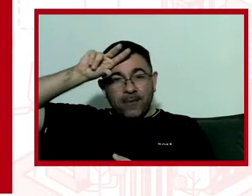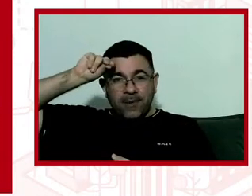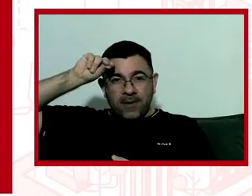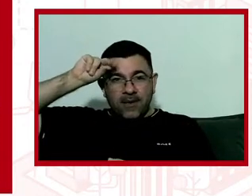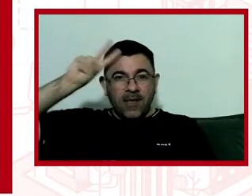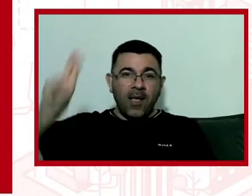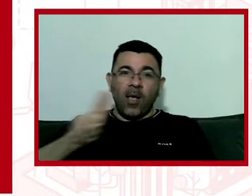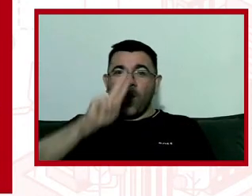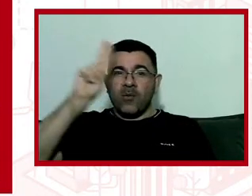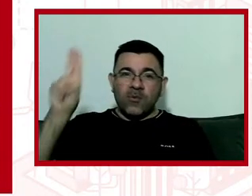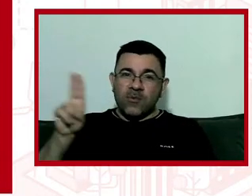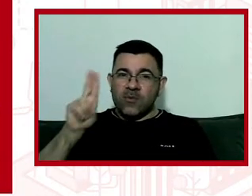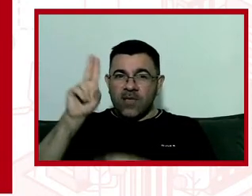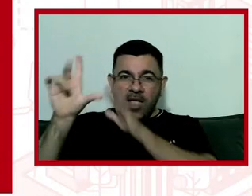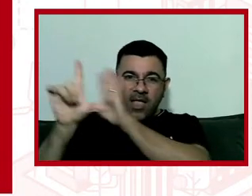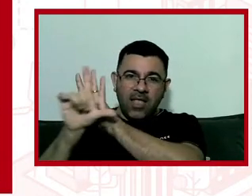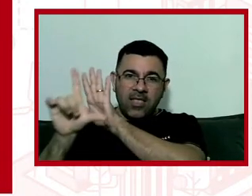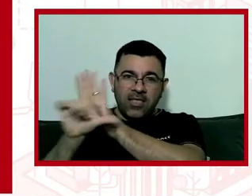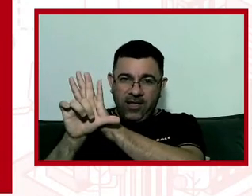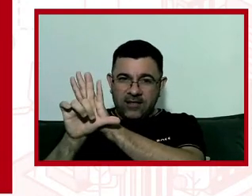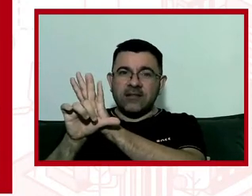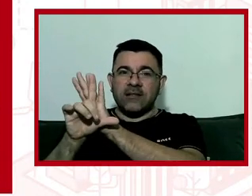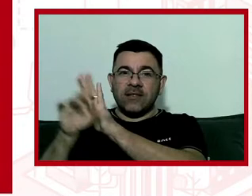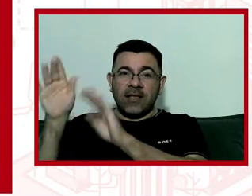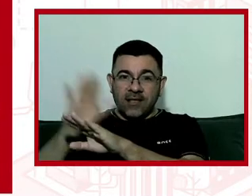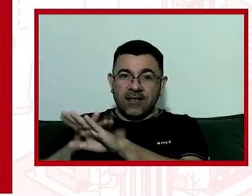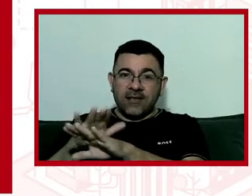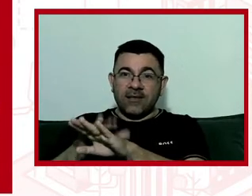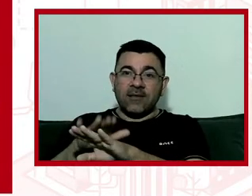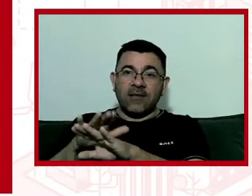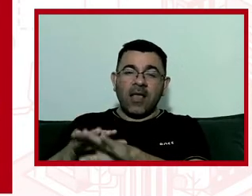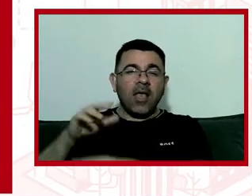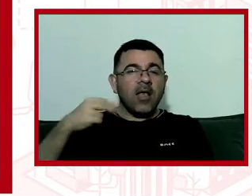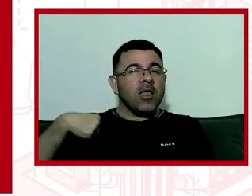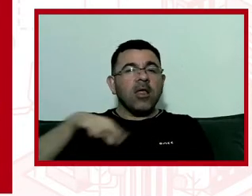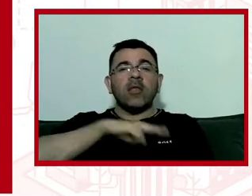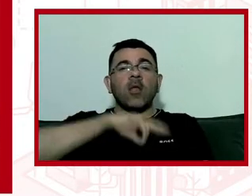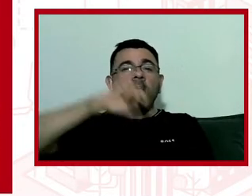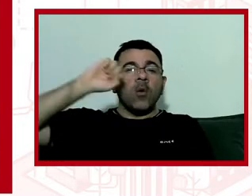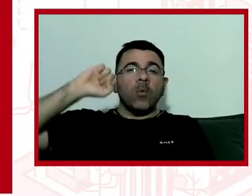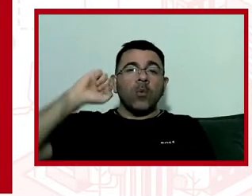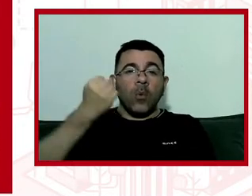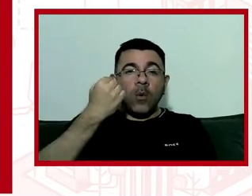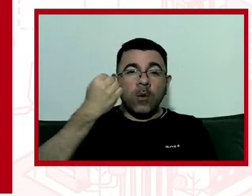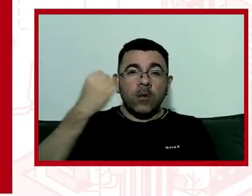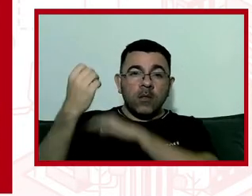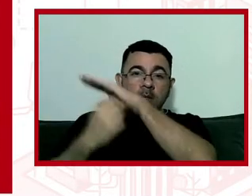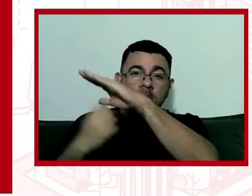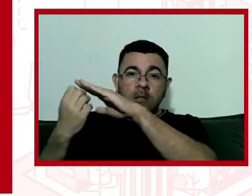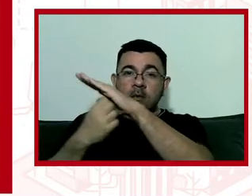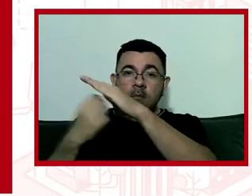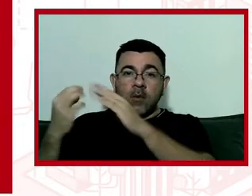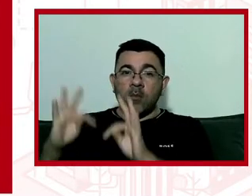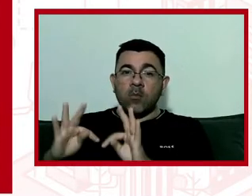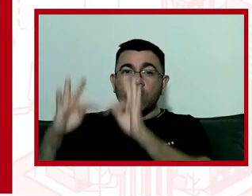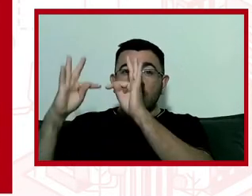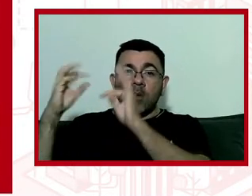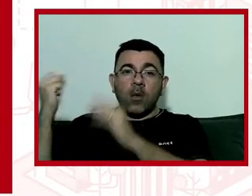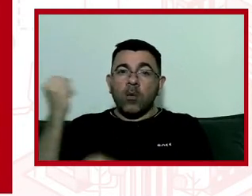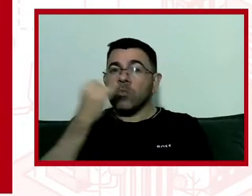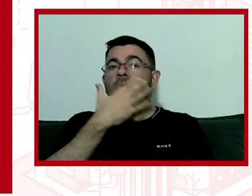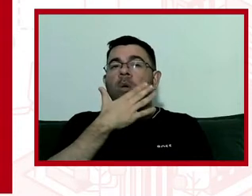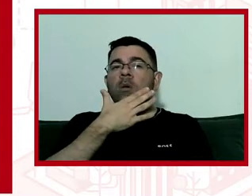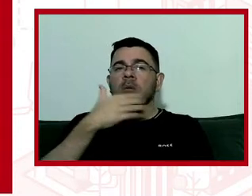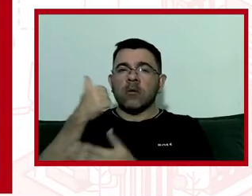regulatório e hoje a gente já tem oito cpsi que é são contratos públicos de soluções inovadoras assinados é o maior